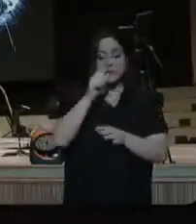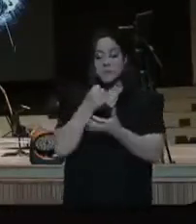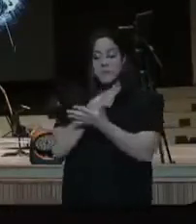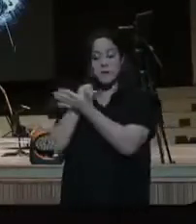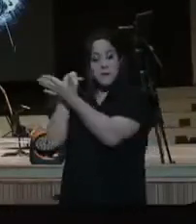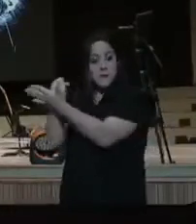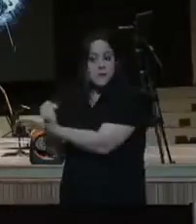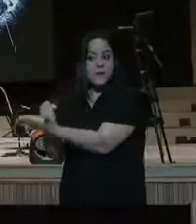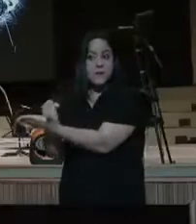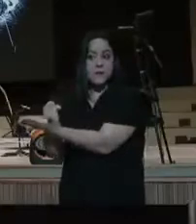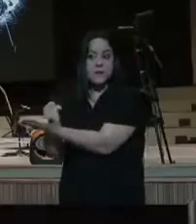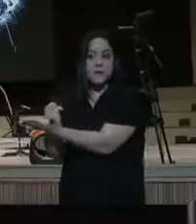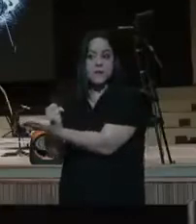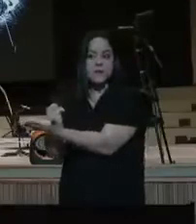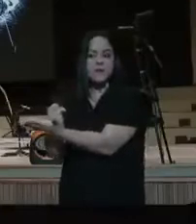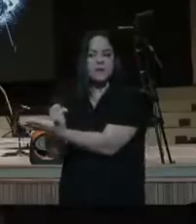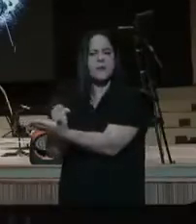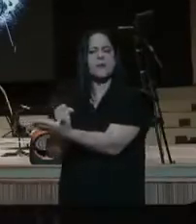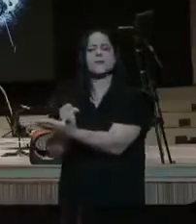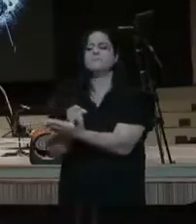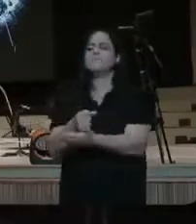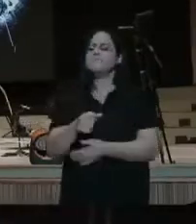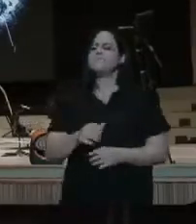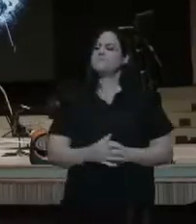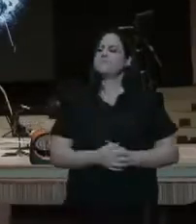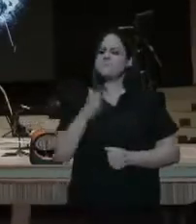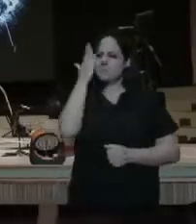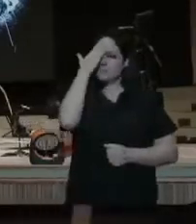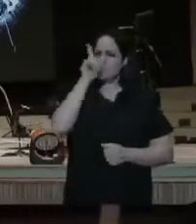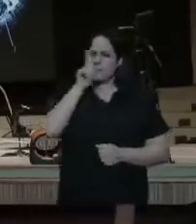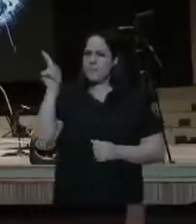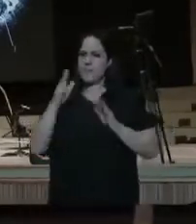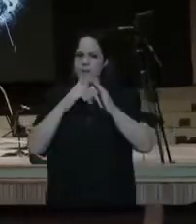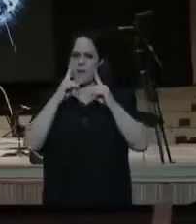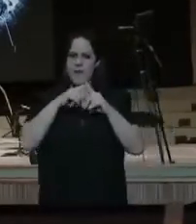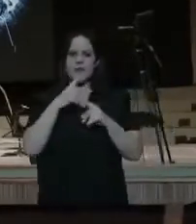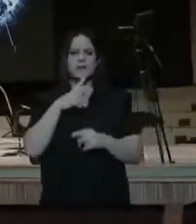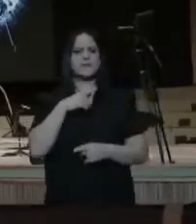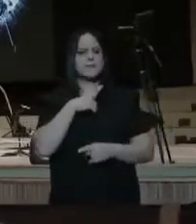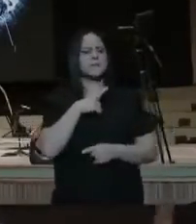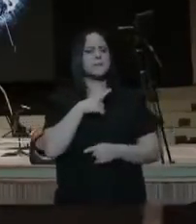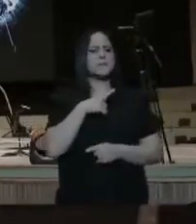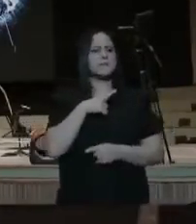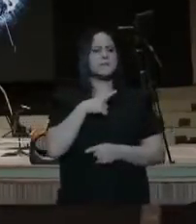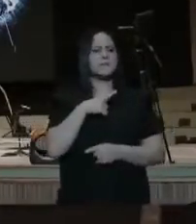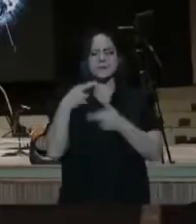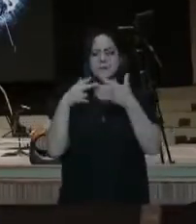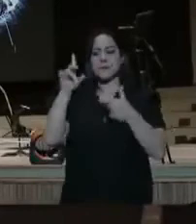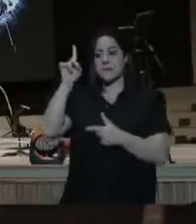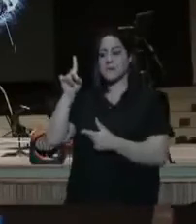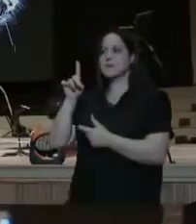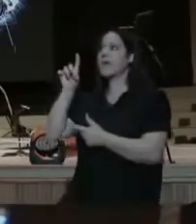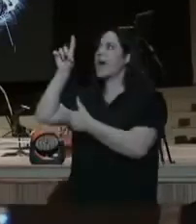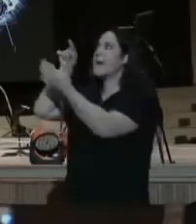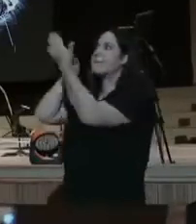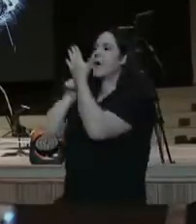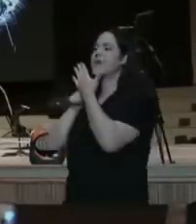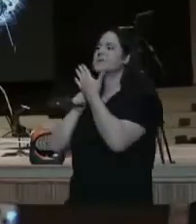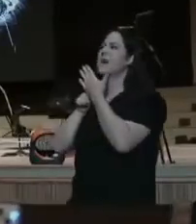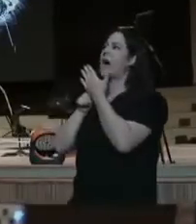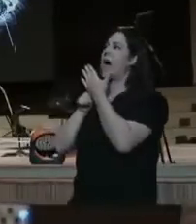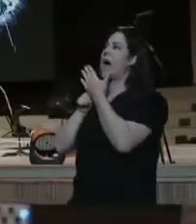algo sábado na igreja tem gente q deus mostra uma coisa pra eles aí eles querem terceirizar a